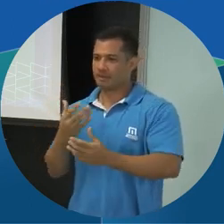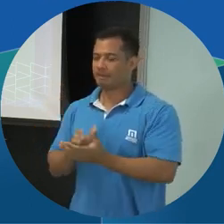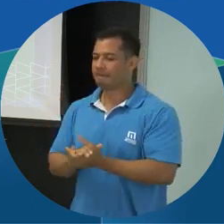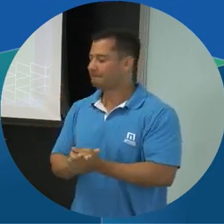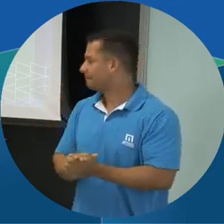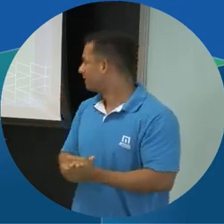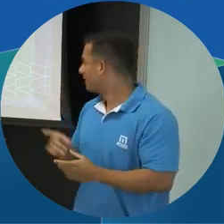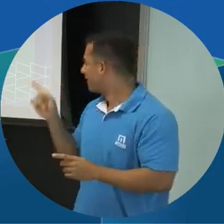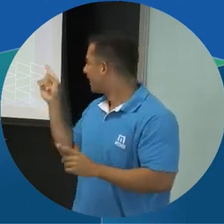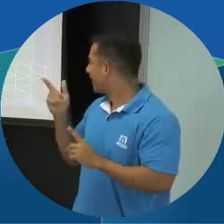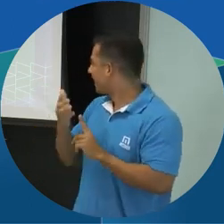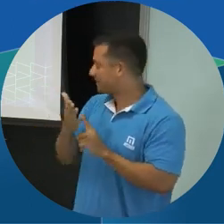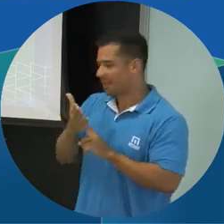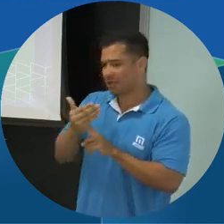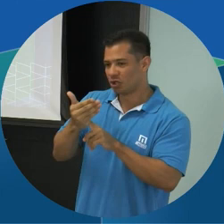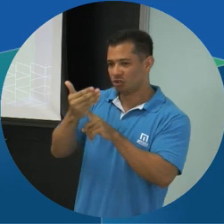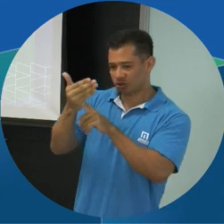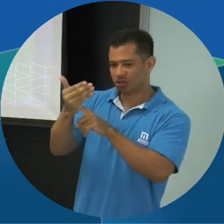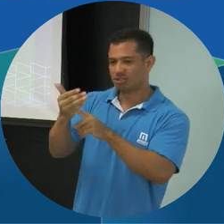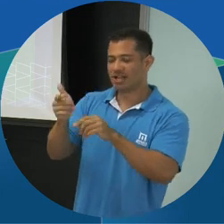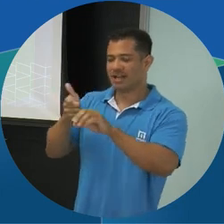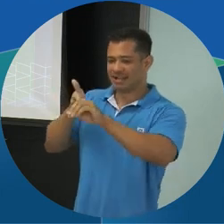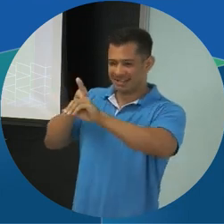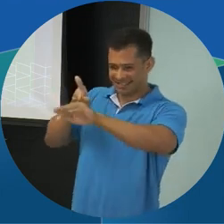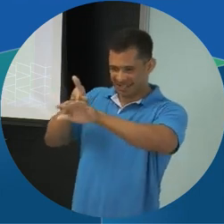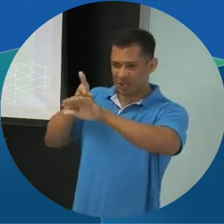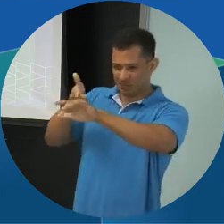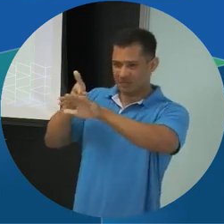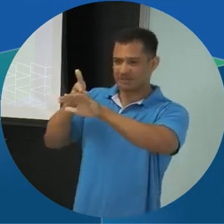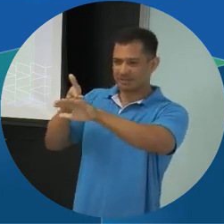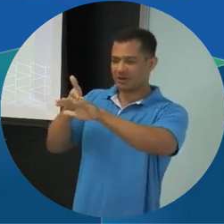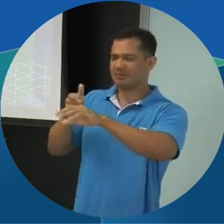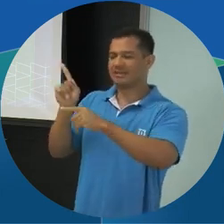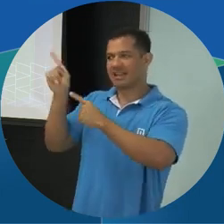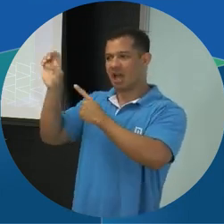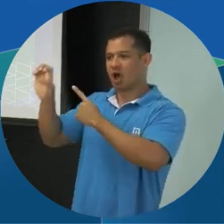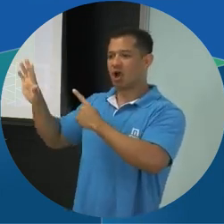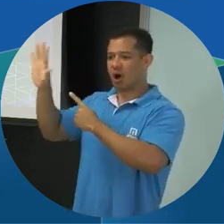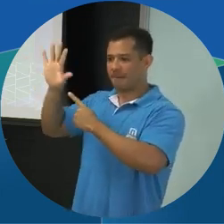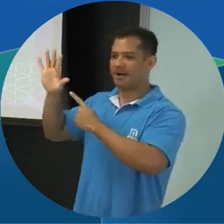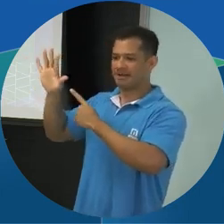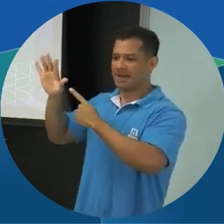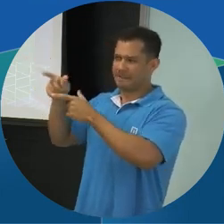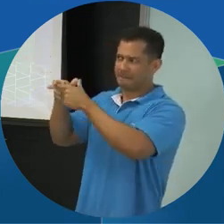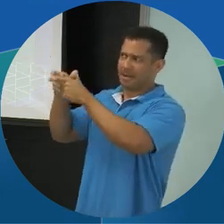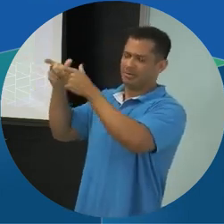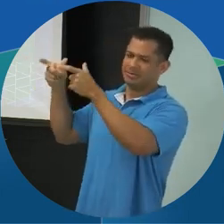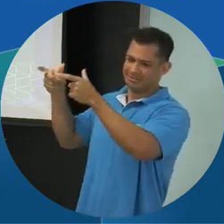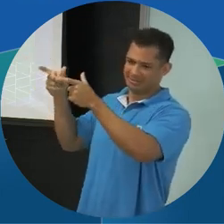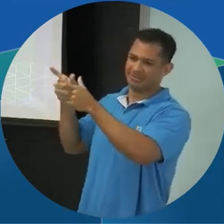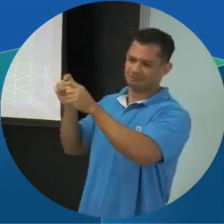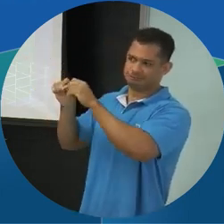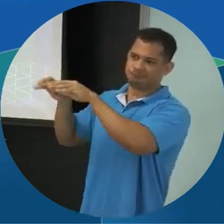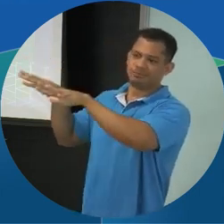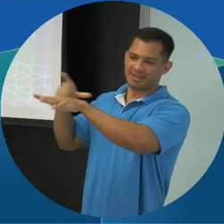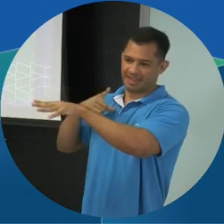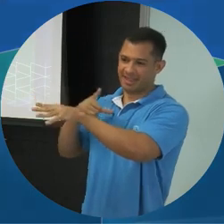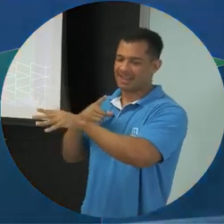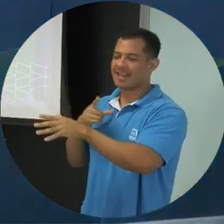de hidrodemolição ela é muito difundida na Europa. Né? Eles fazem